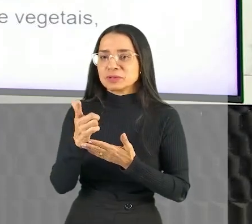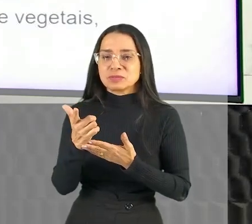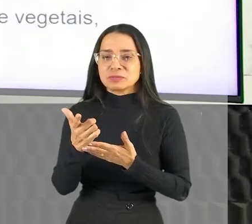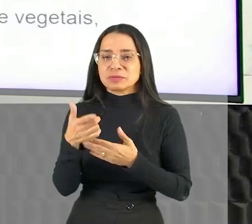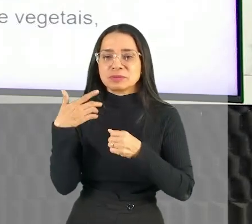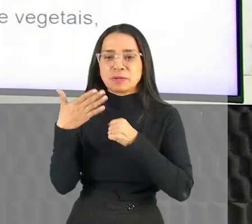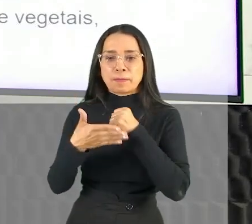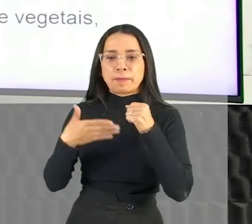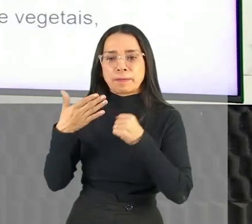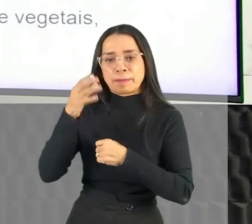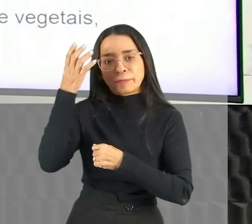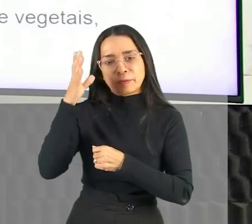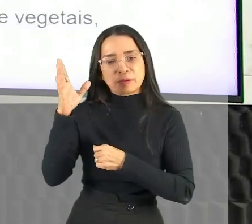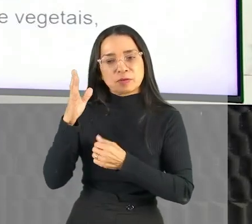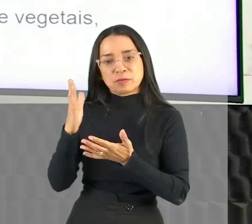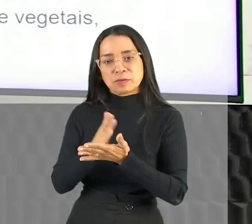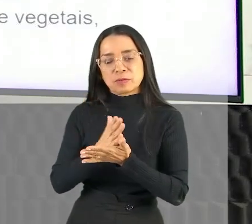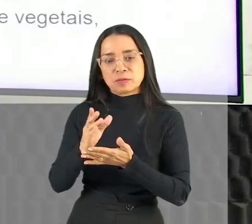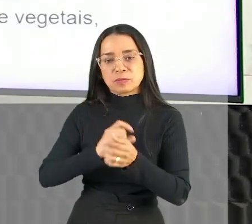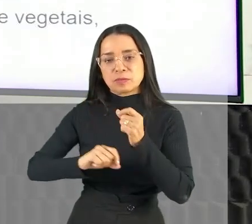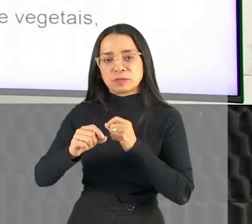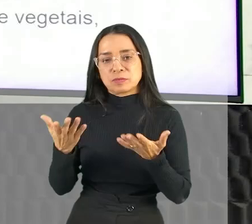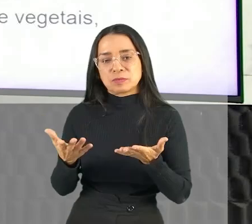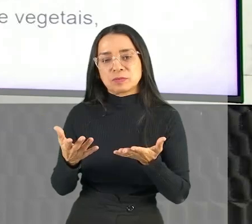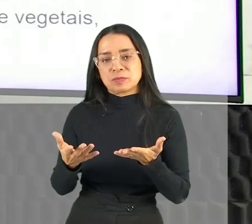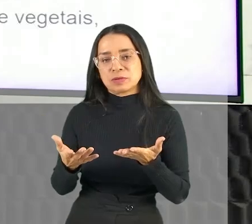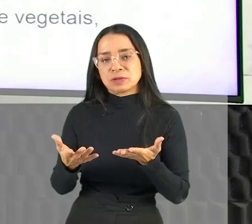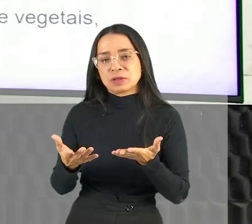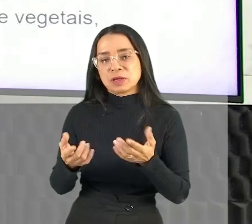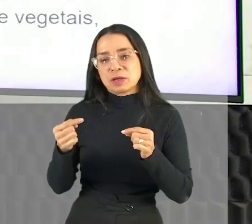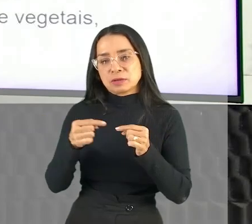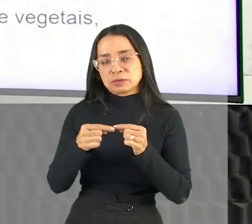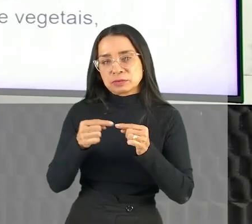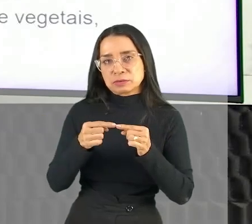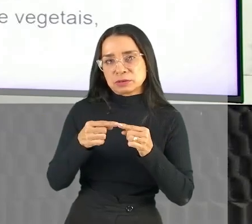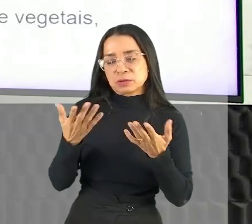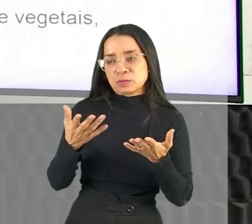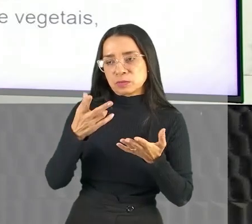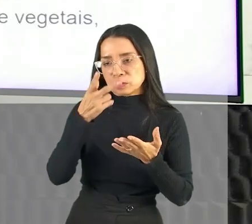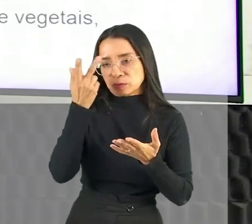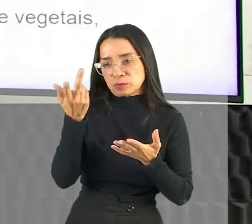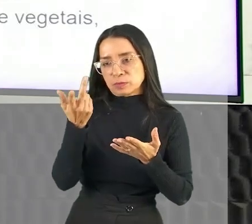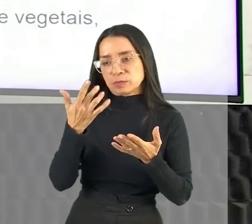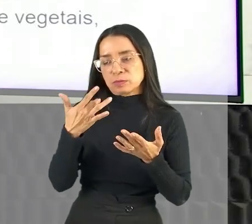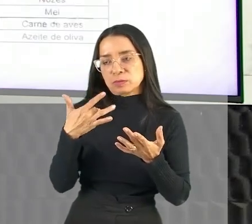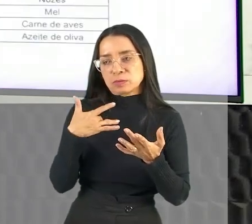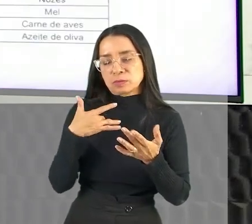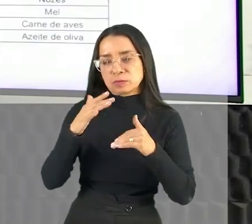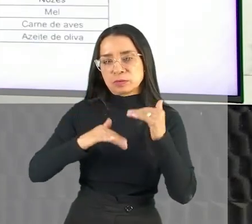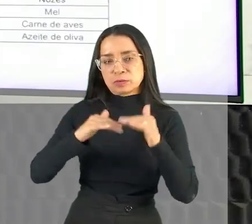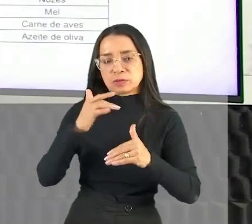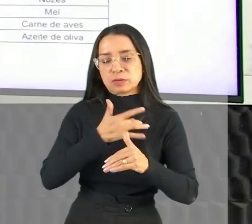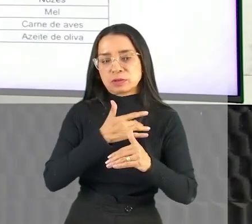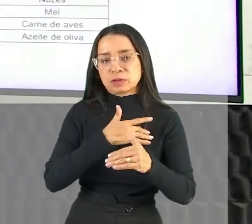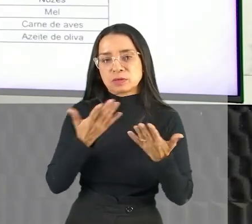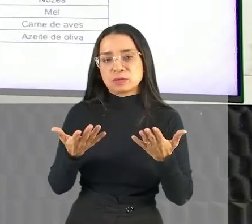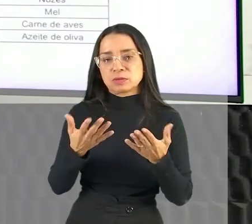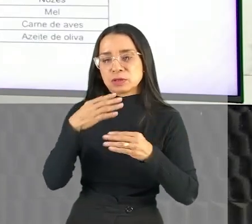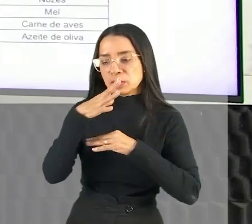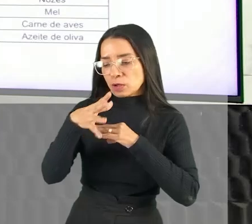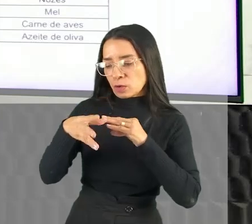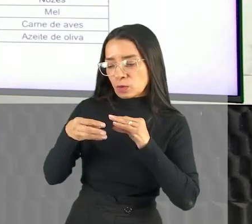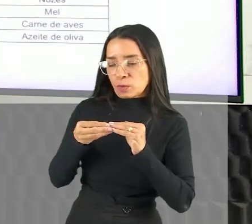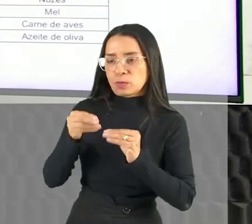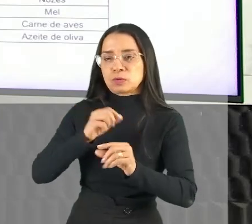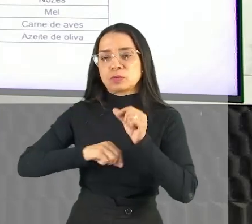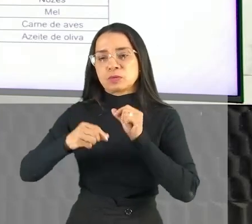dieta balanceada, constituída de frutas e vegetais, uma fonte de carboidrato,